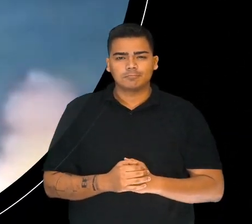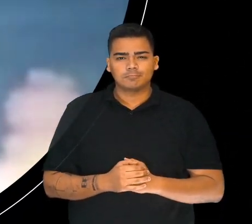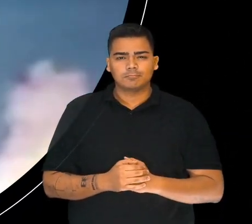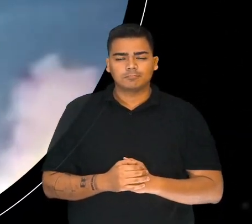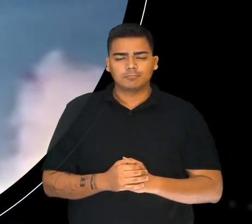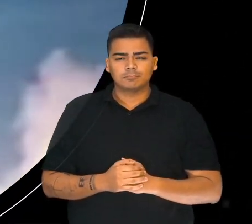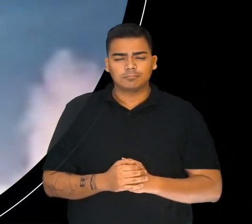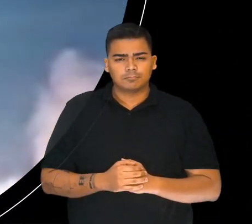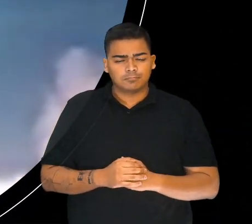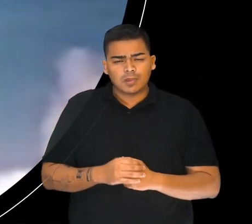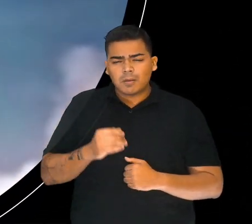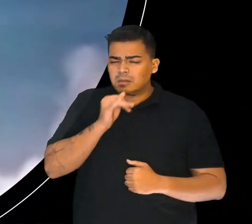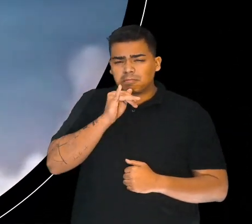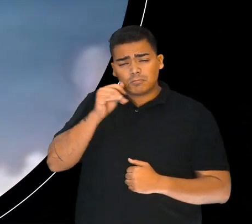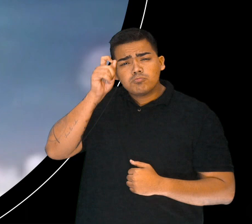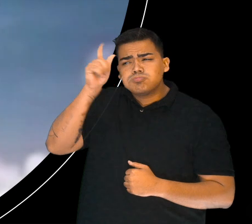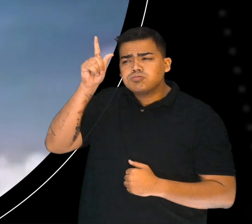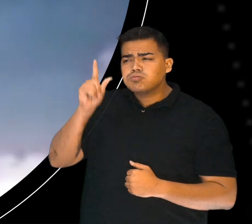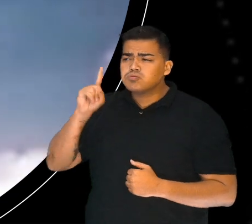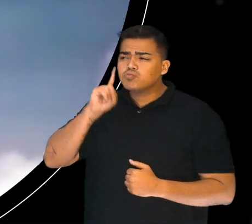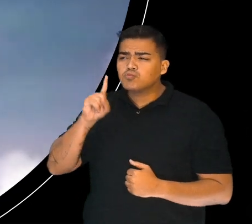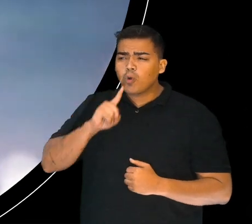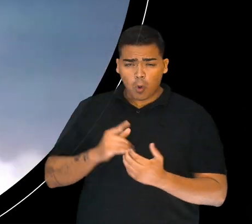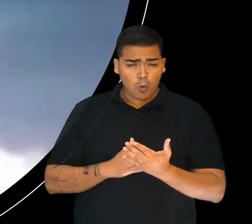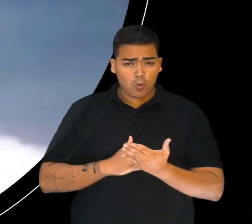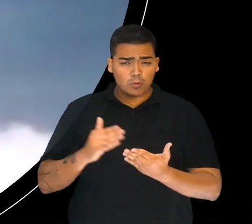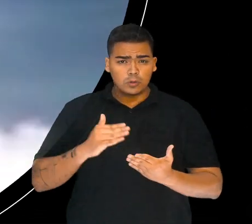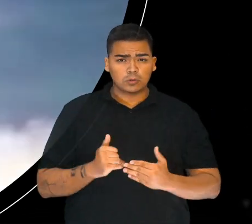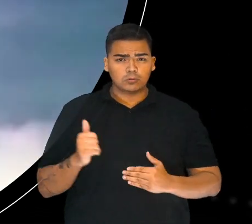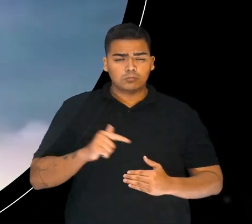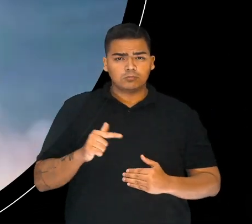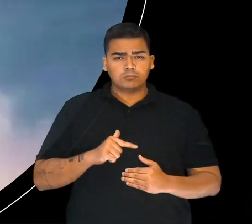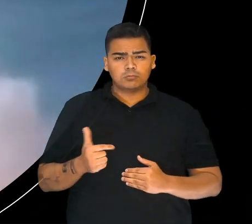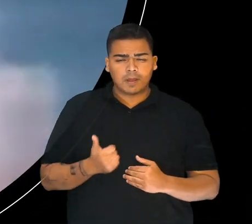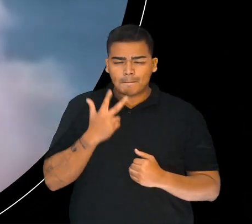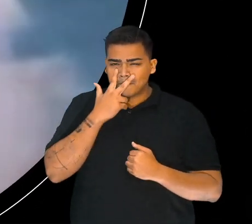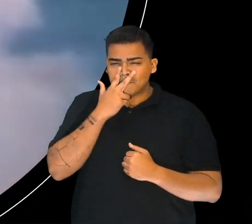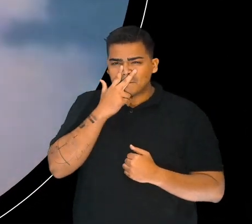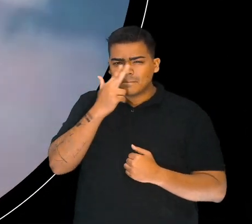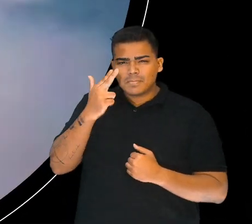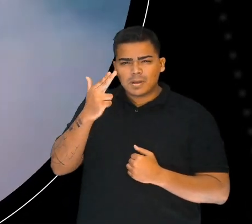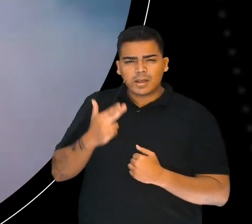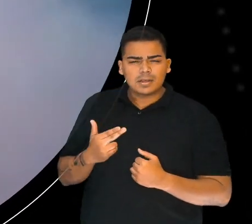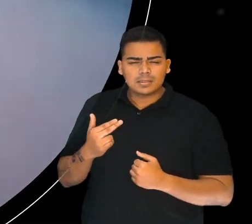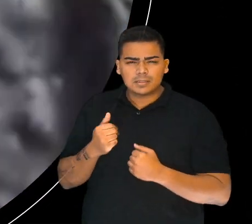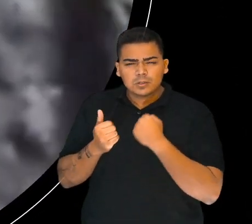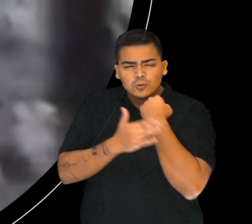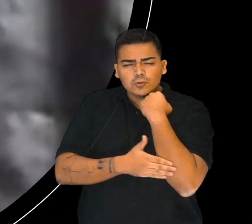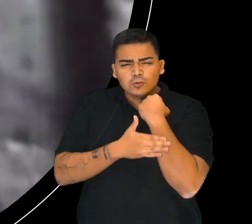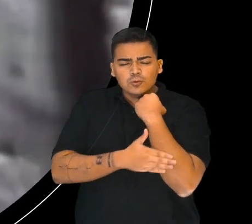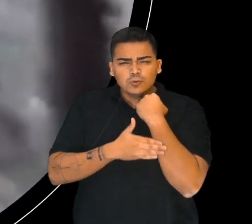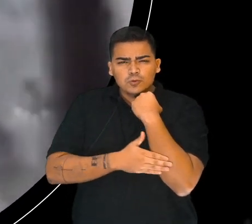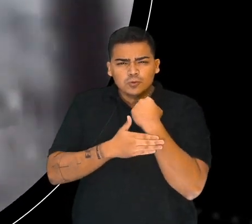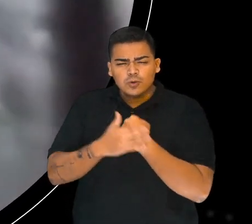0. A própria inovação americana, ela começou com aqueles ciúmes da Rússia que tinha mandado alguém para o espaço.